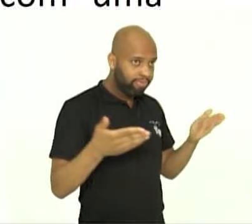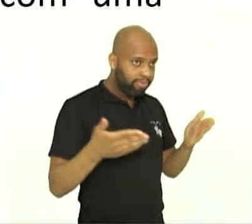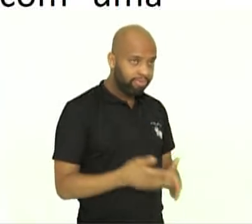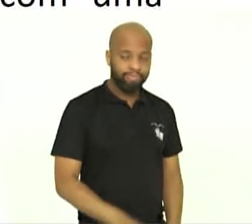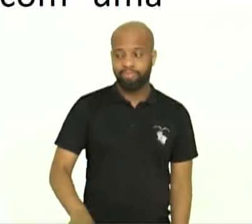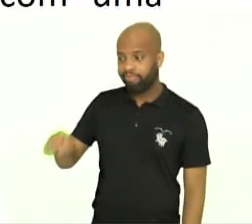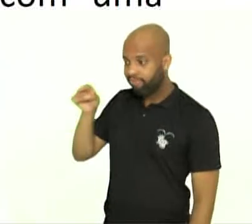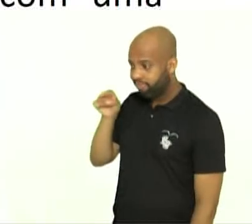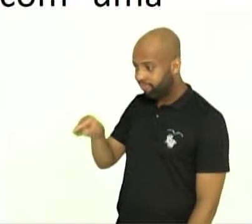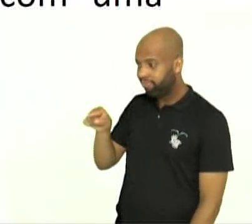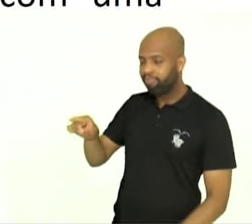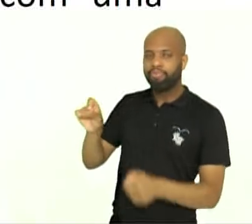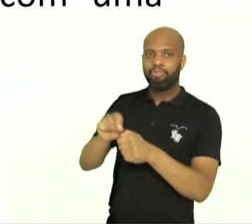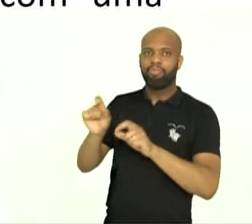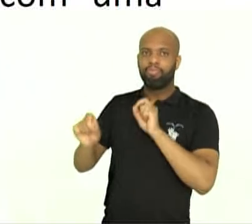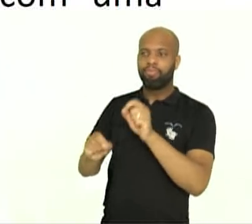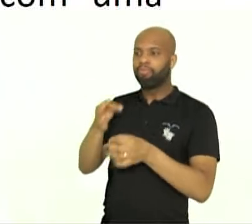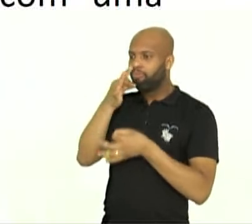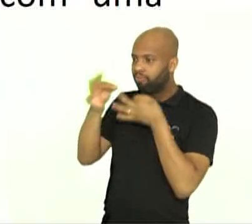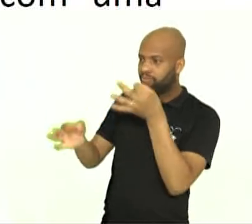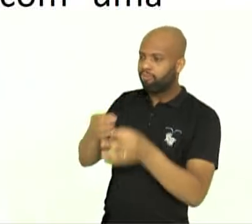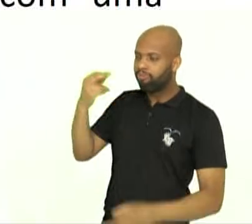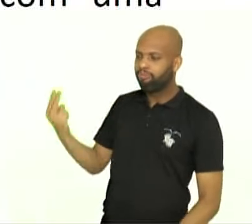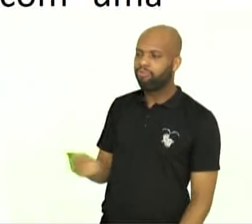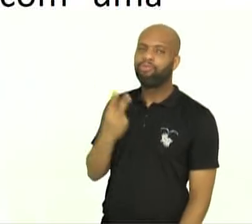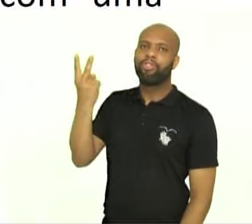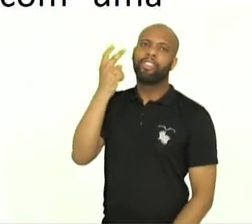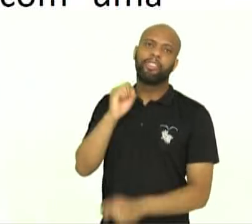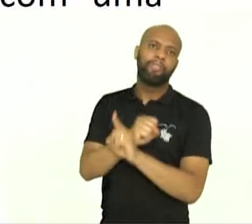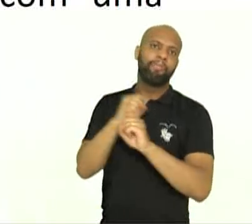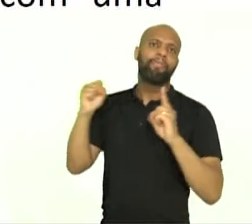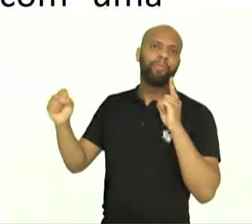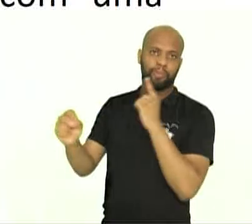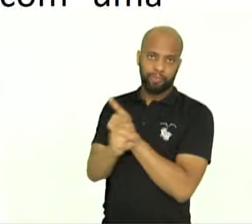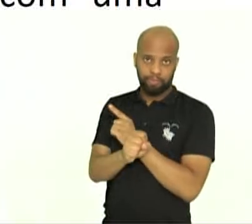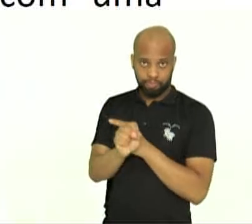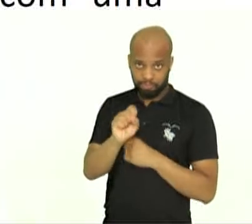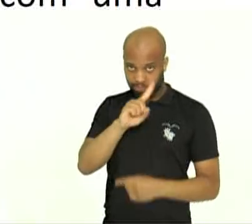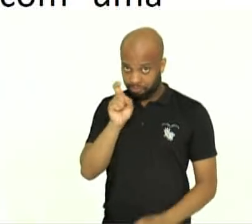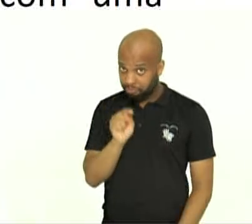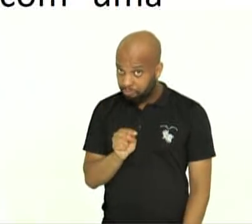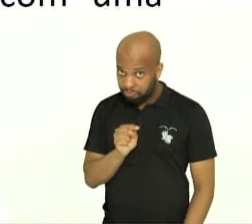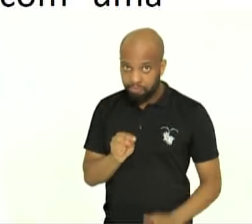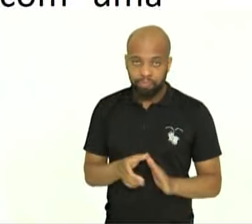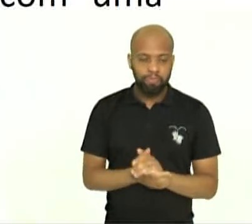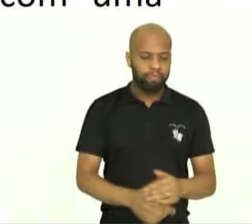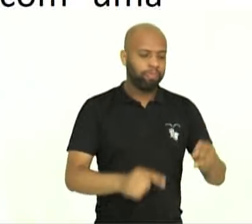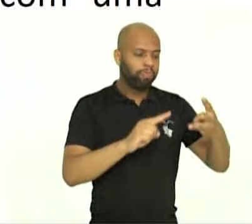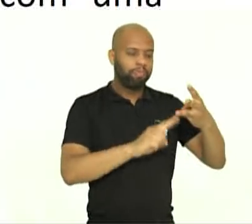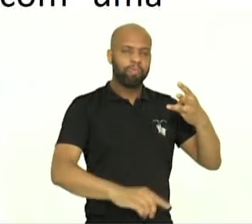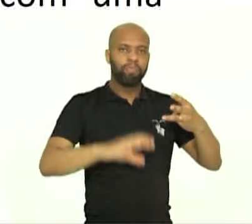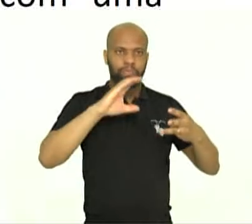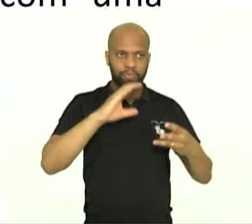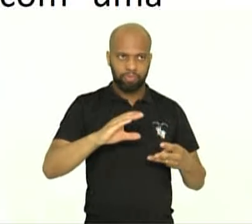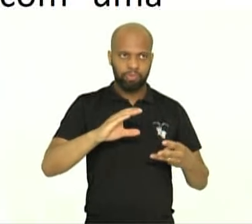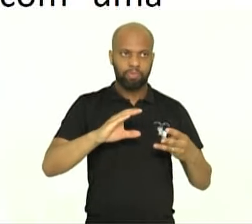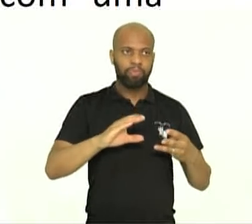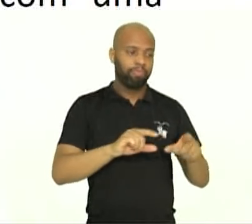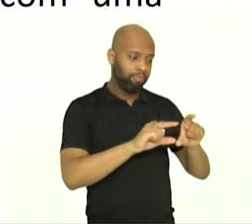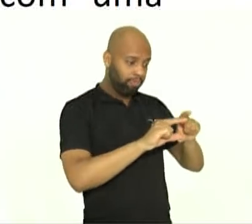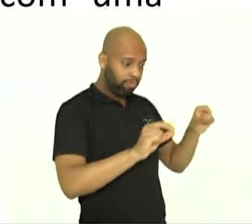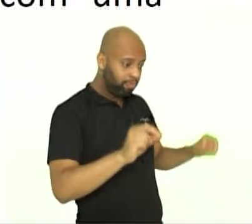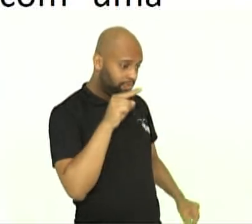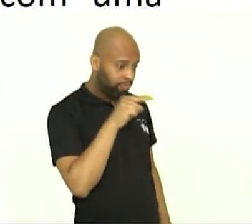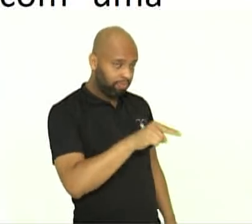e a charge faz uma crítica a valores sociais? Será que é isso? Letra C, a tirinha